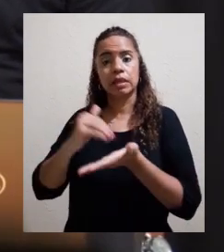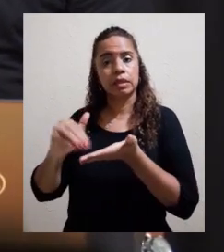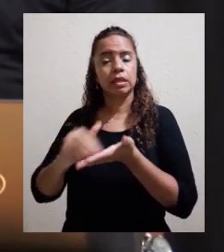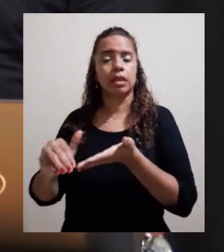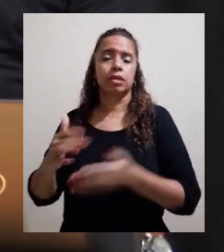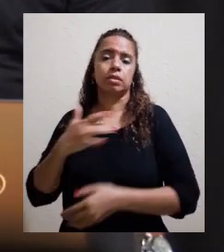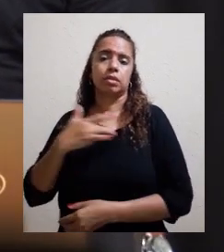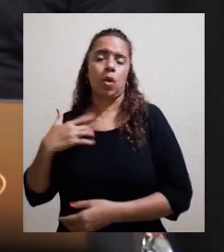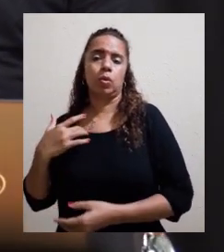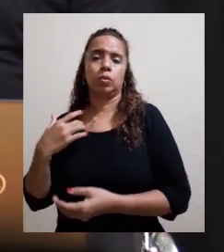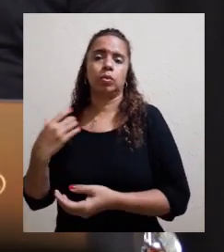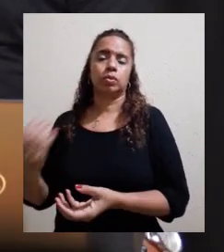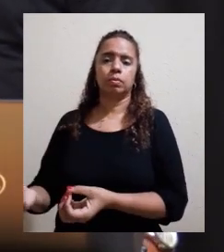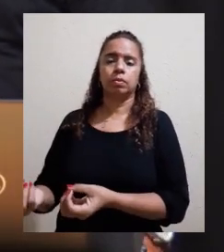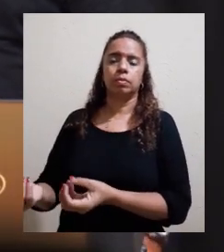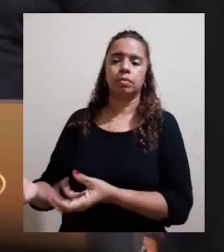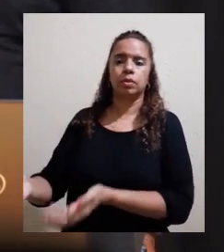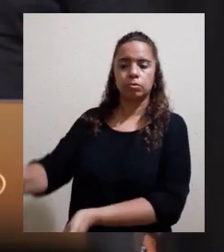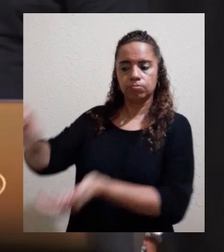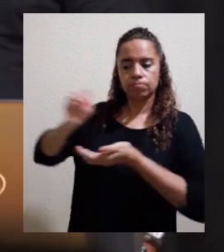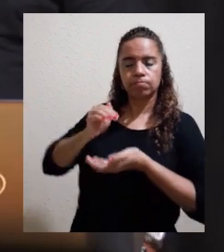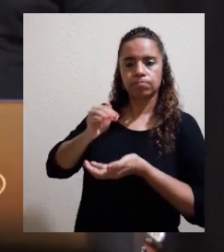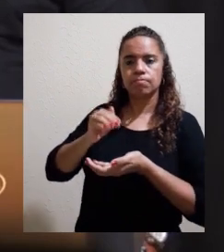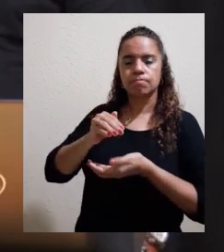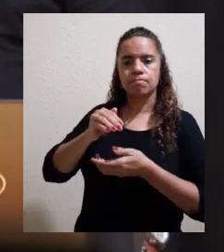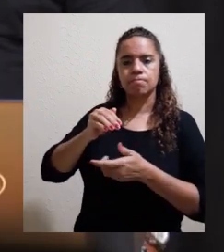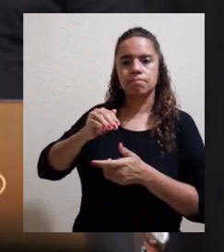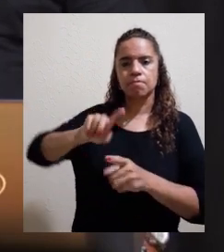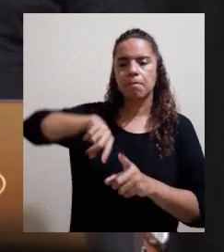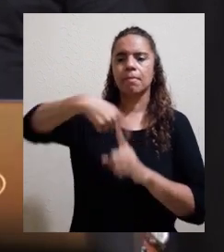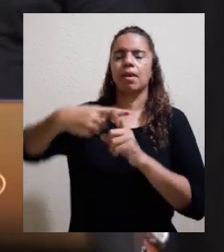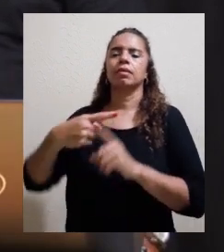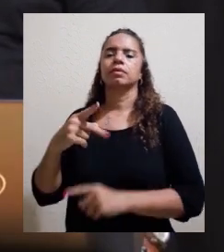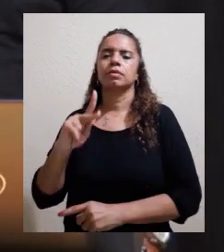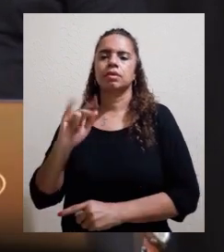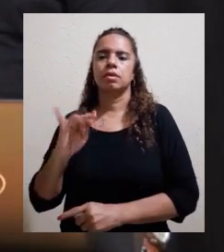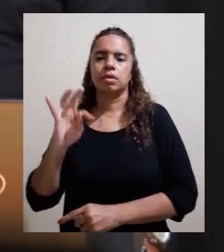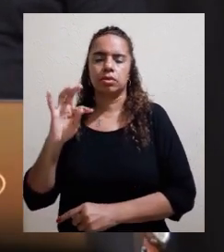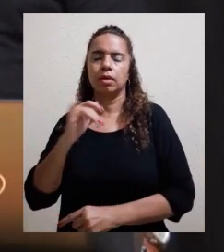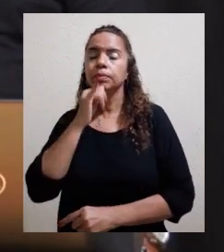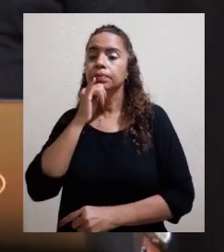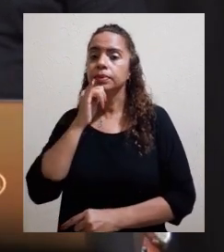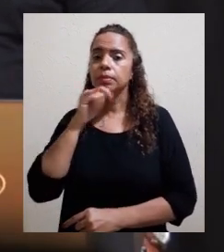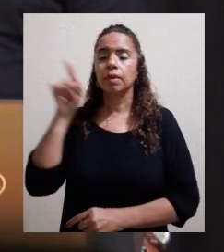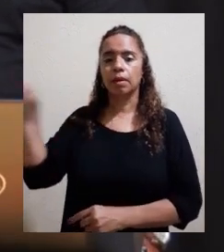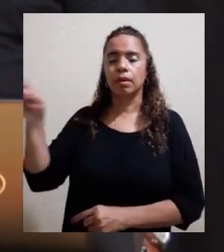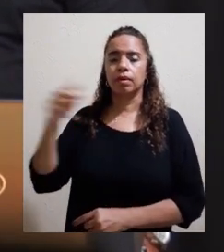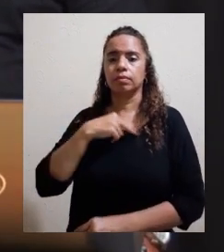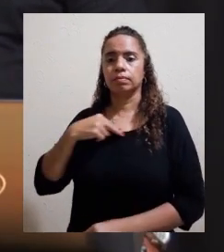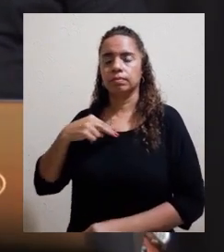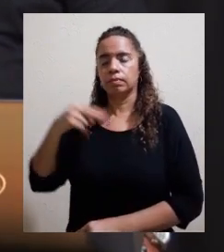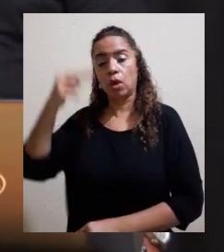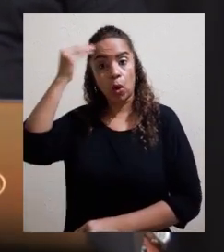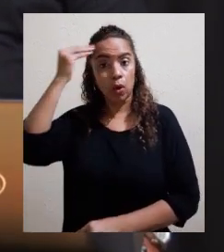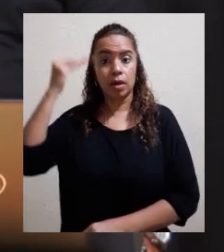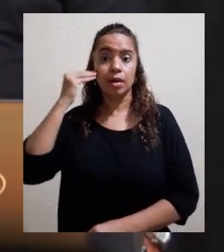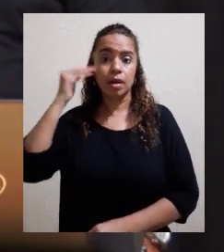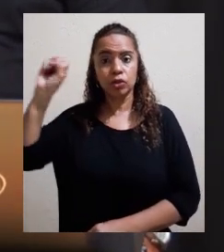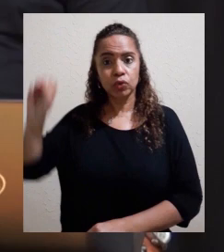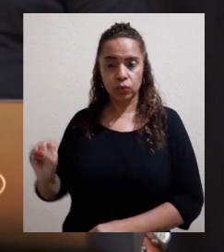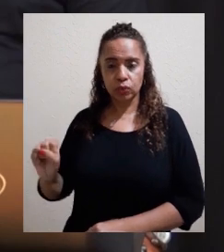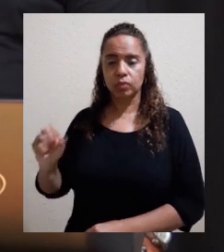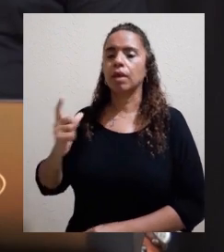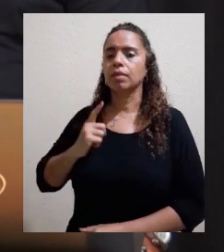para a gente voltar a testar as pessoas. E aí eu queria citar o exemplo o que isso tem a ver, né? Da Coreia do Sul é um dos países que começou mal,